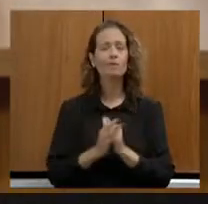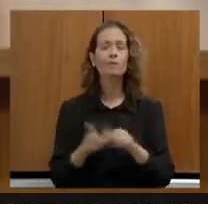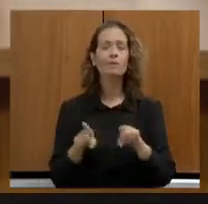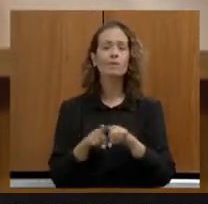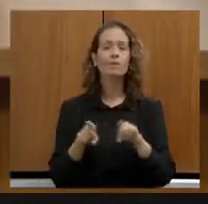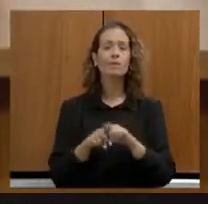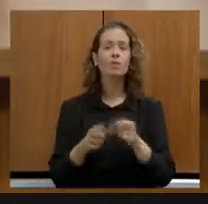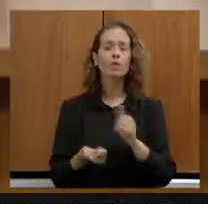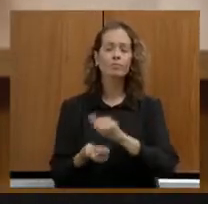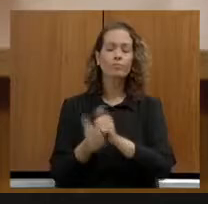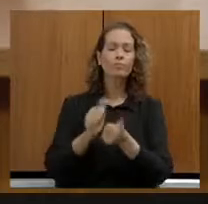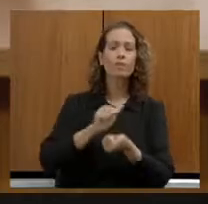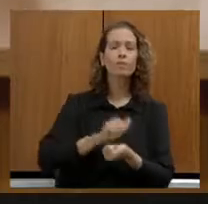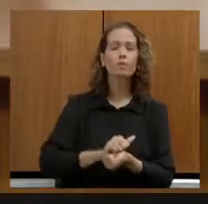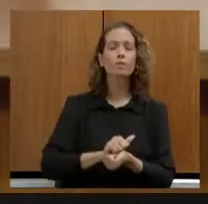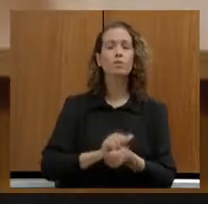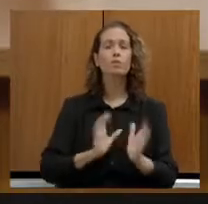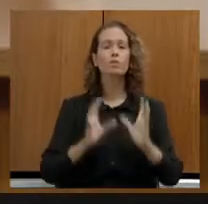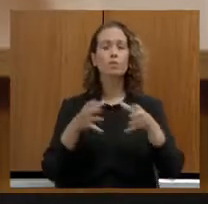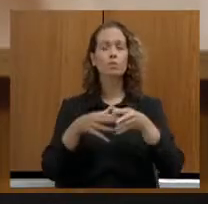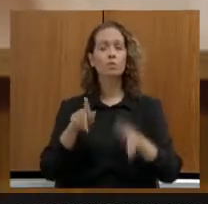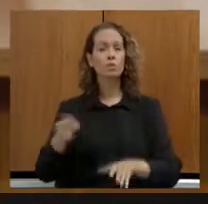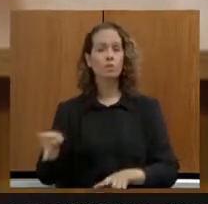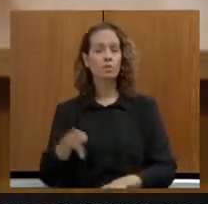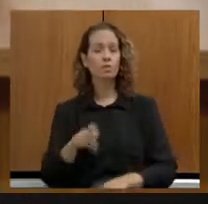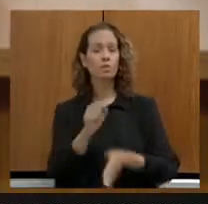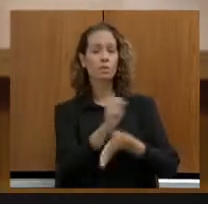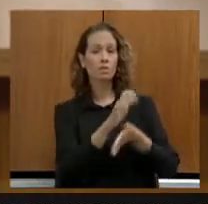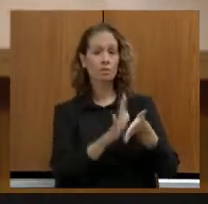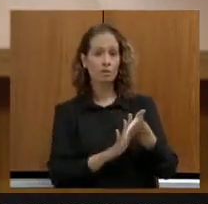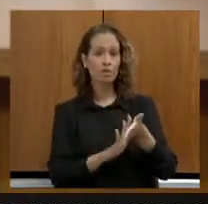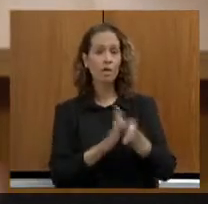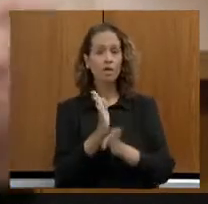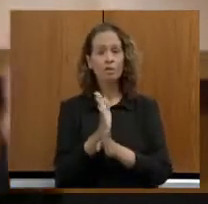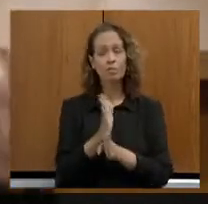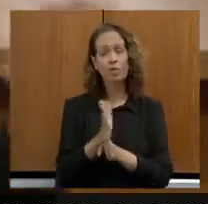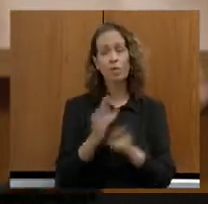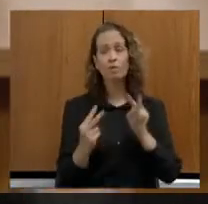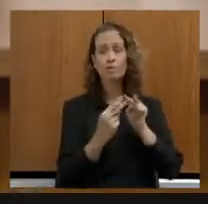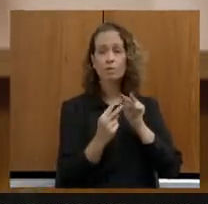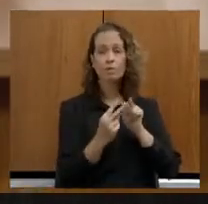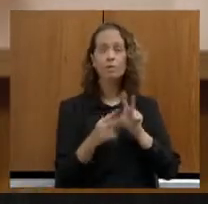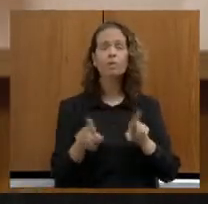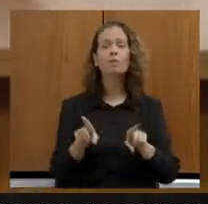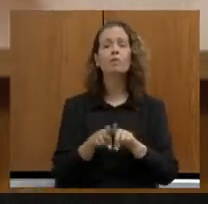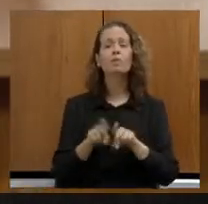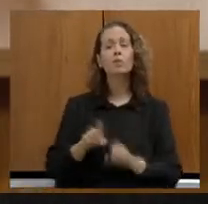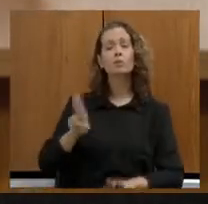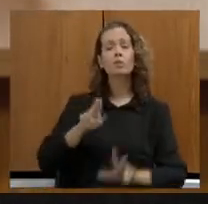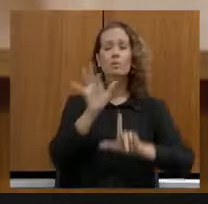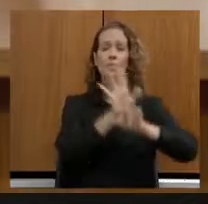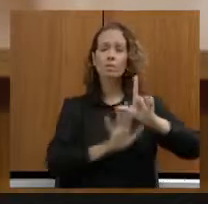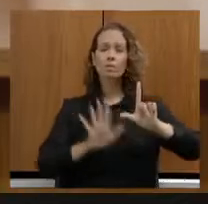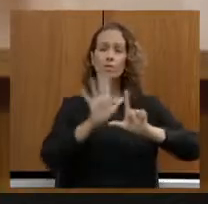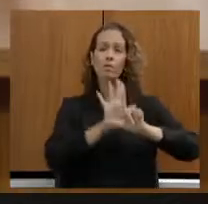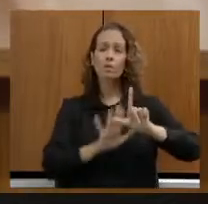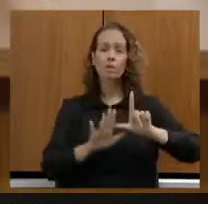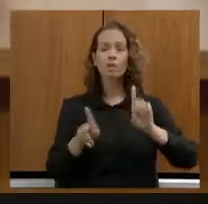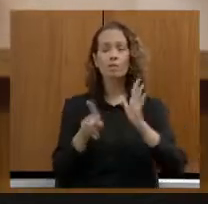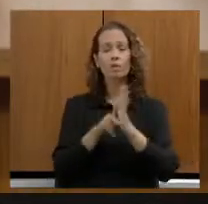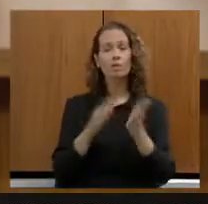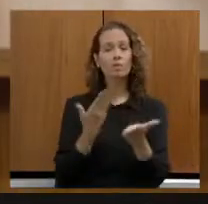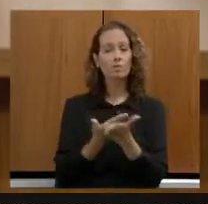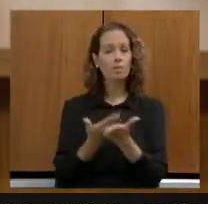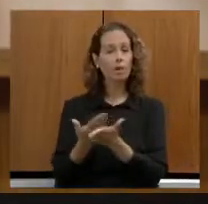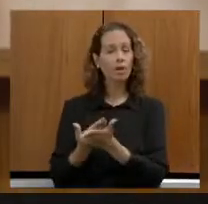engajamento dos professores na nas atividades remotas na utilização das plataformas digitais para aula